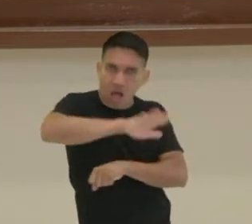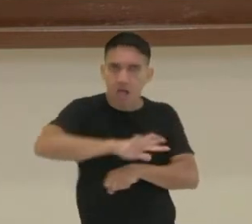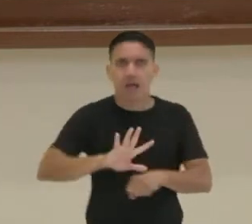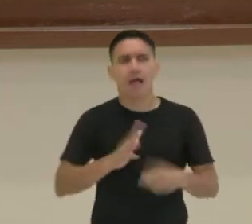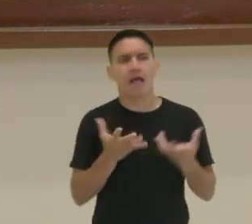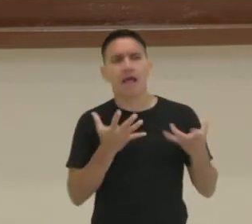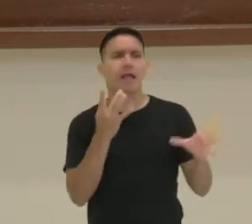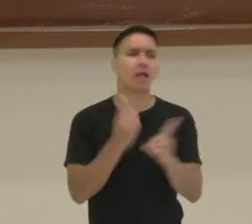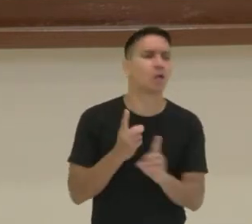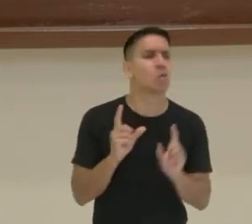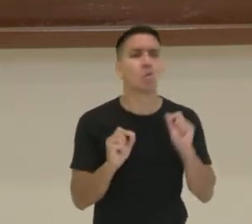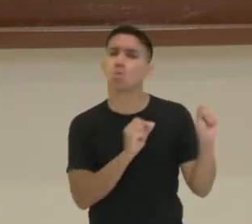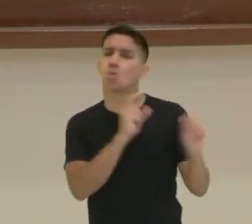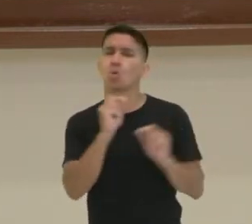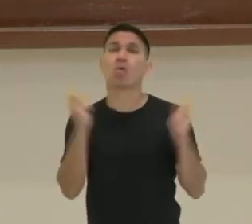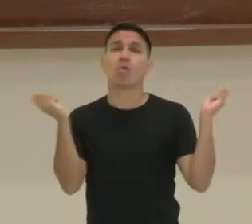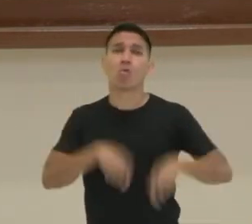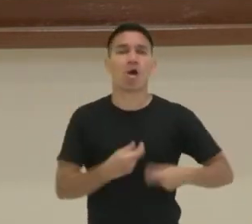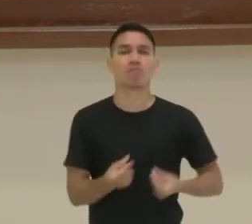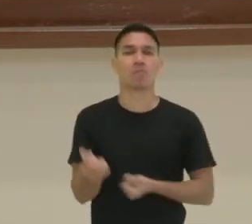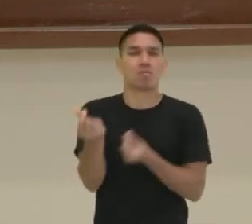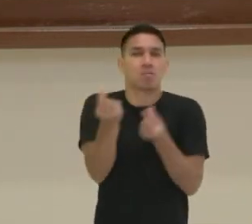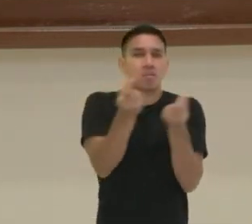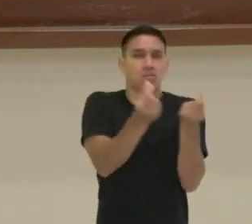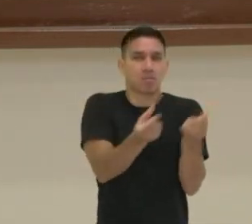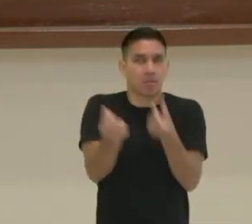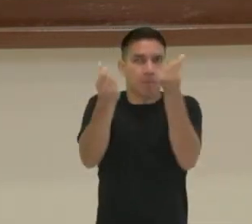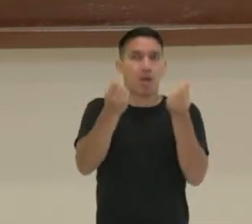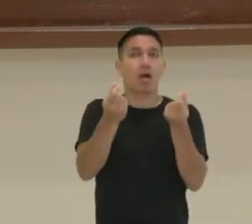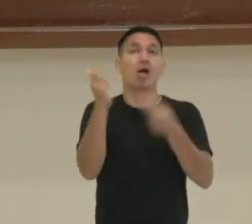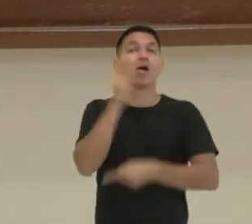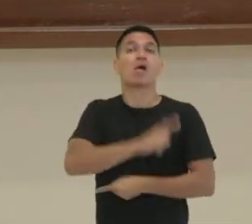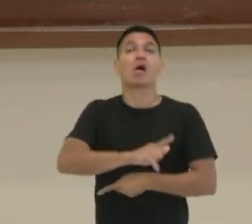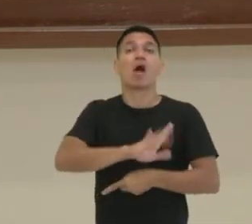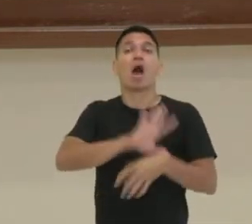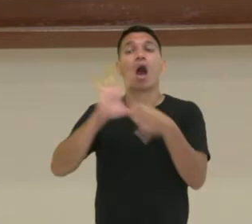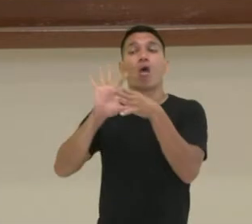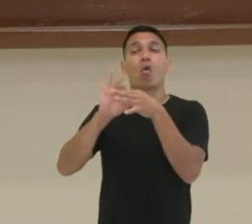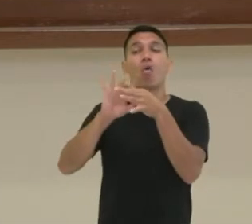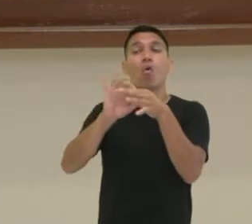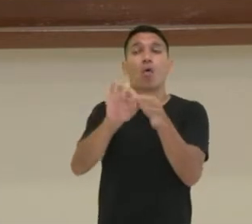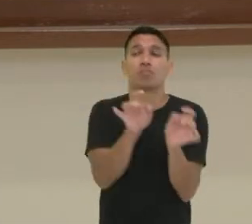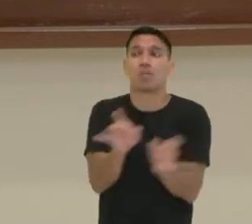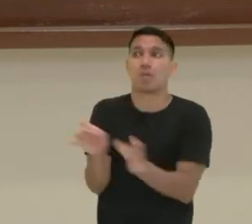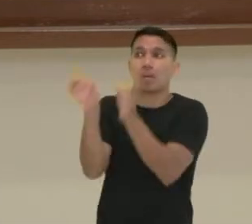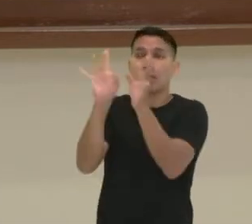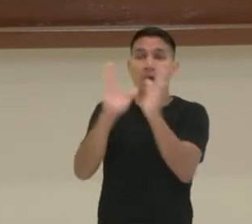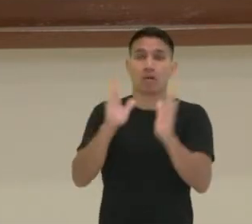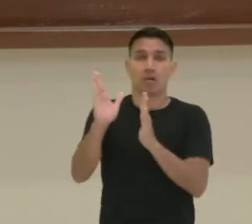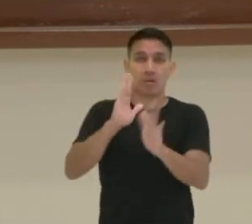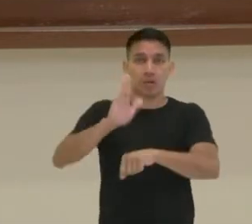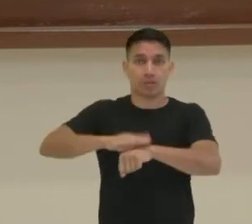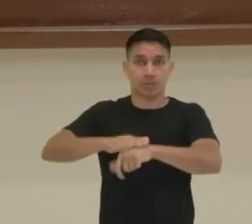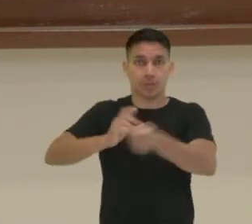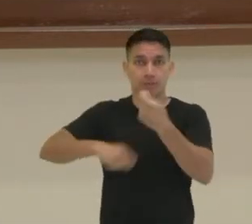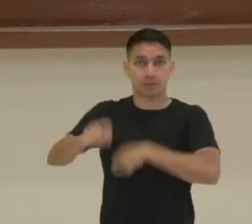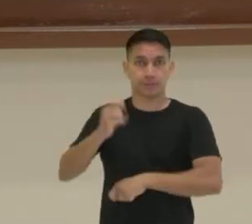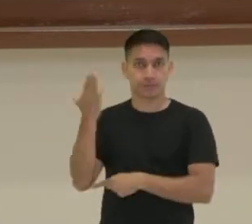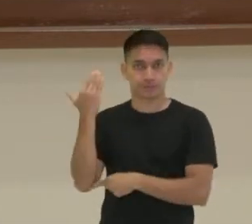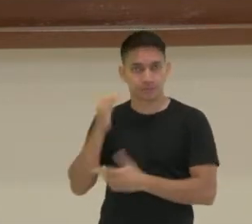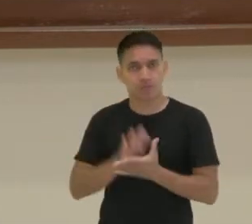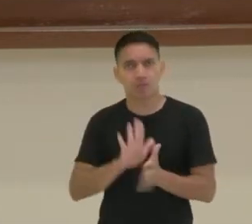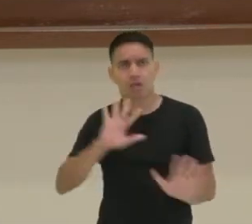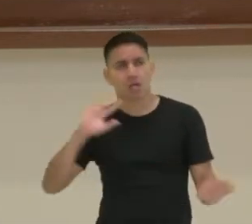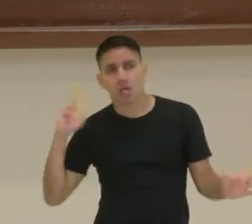alguma atividade que fosse lucrativa dentro do contexto do mercantilismo econômico da época, né? Como não